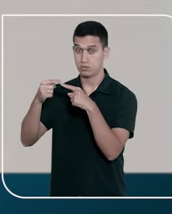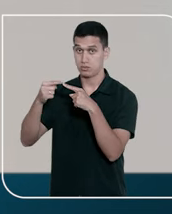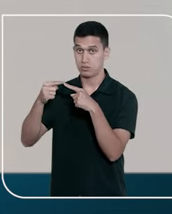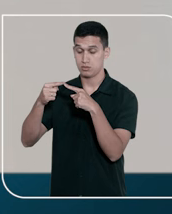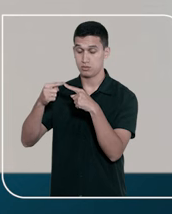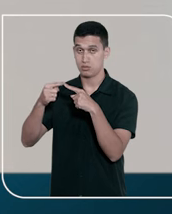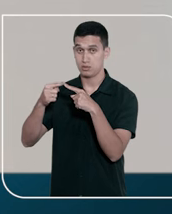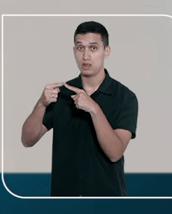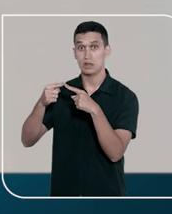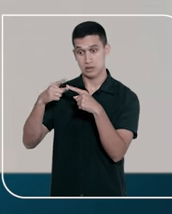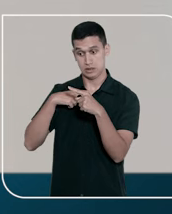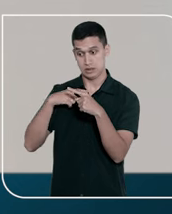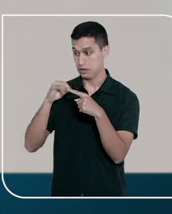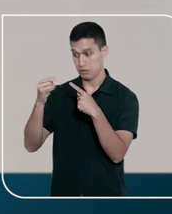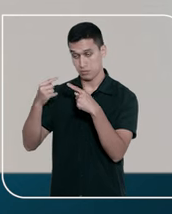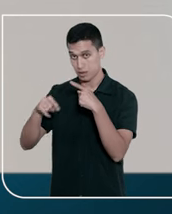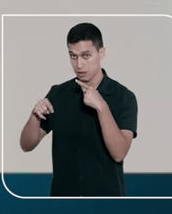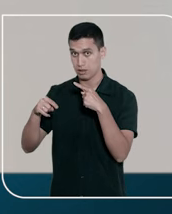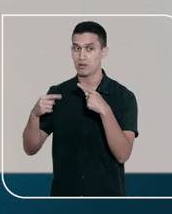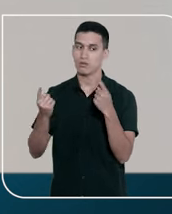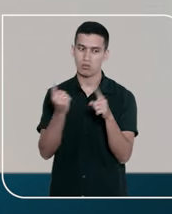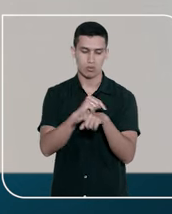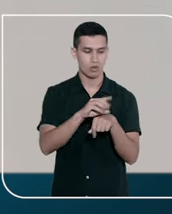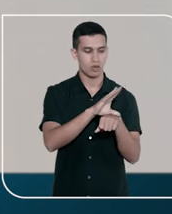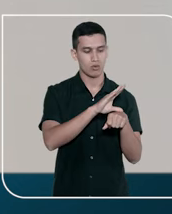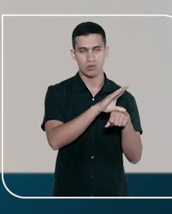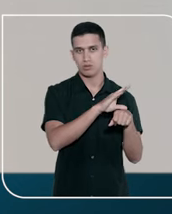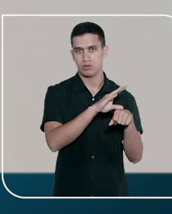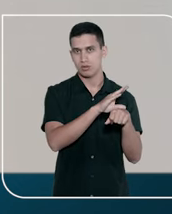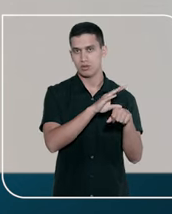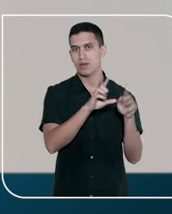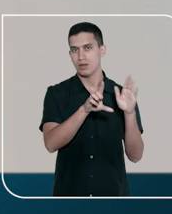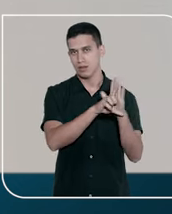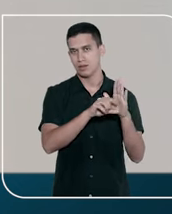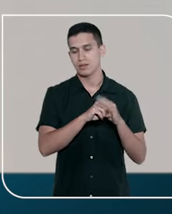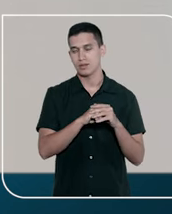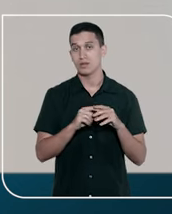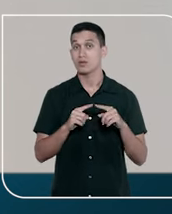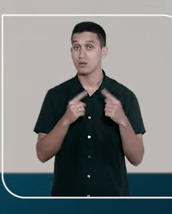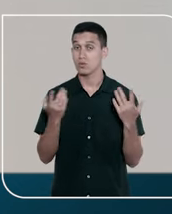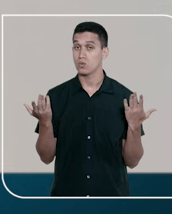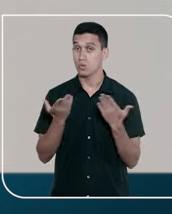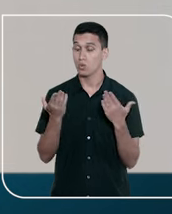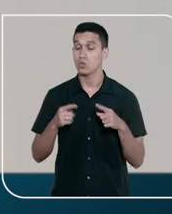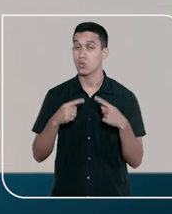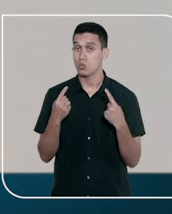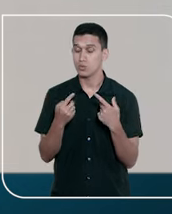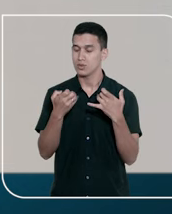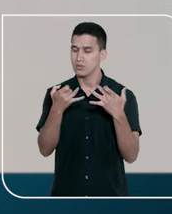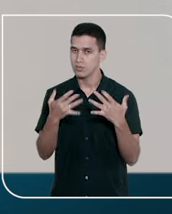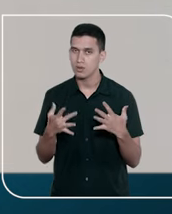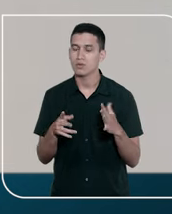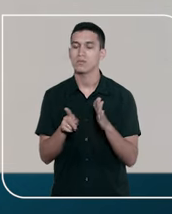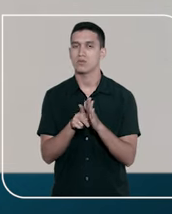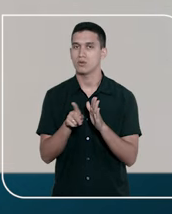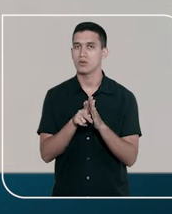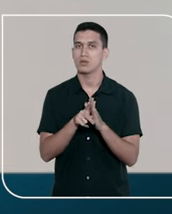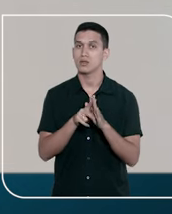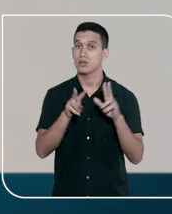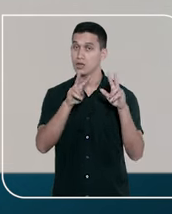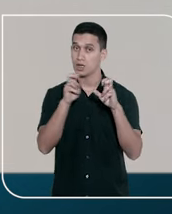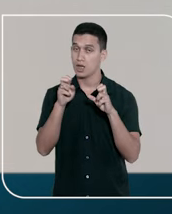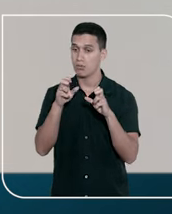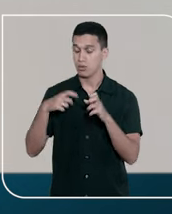violação do artigo 178 da Constituição Federal. Então, hoje, quando se fala em perda